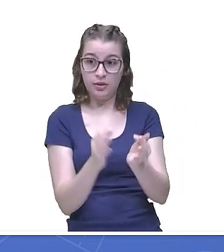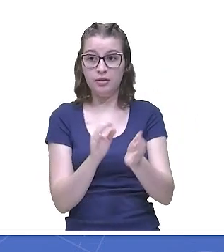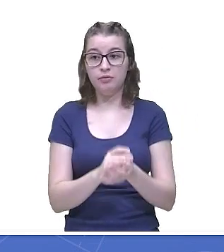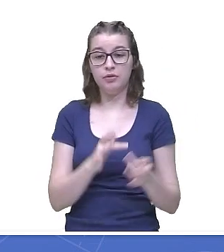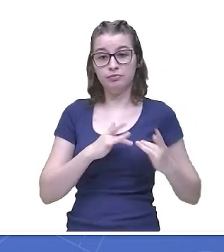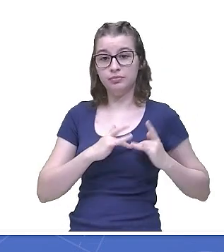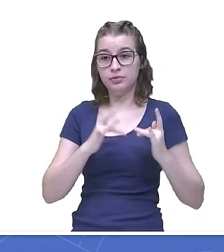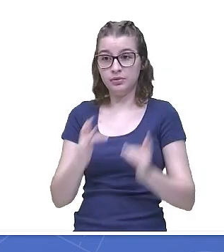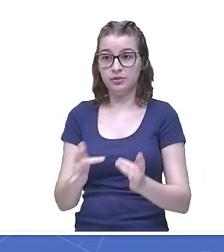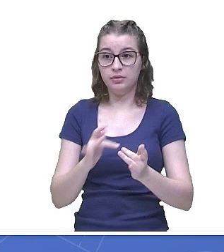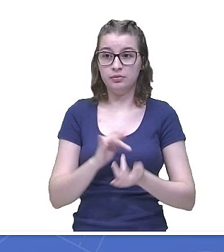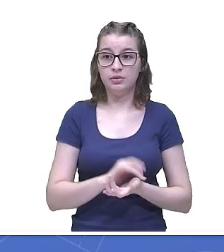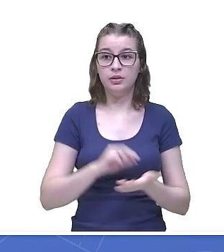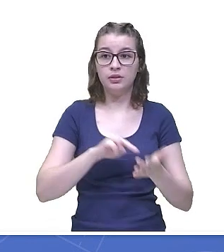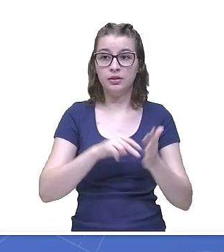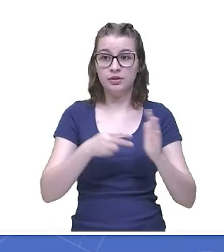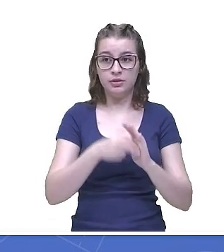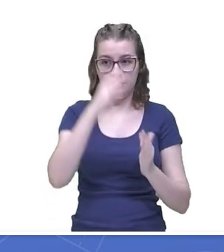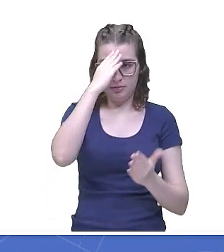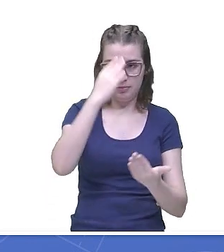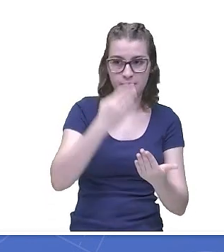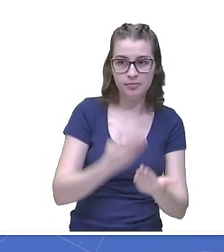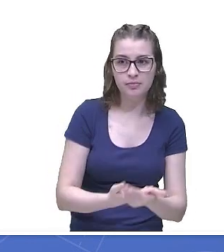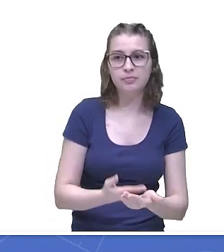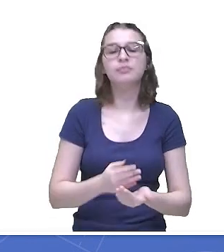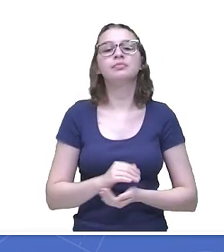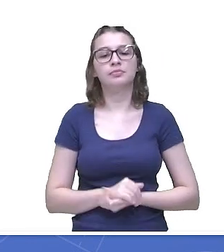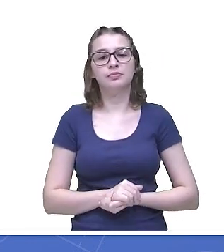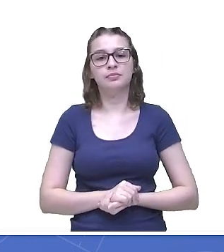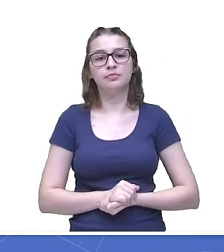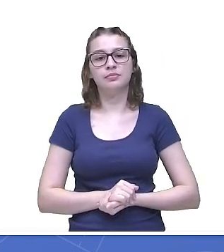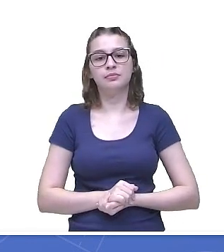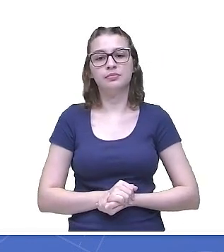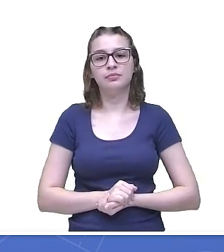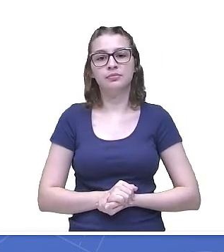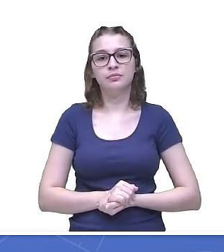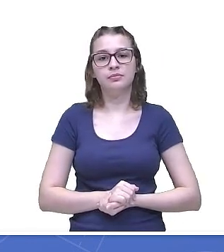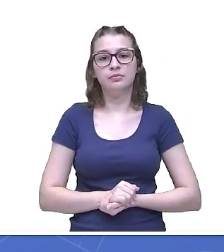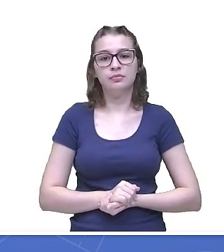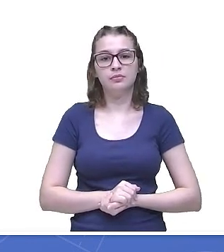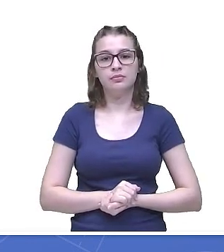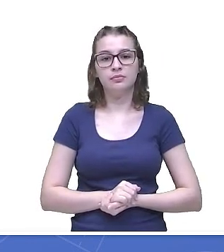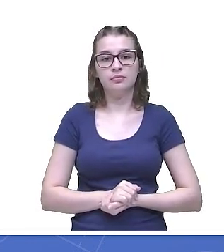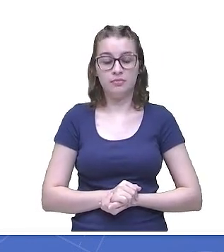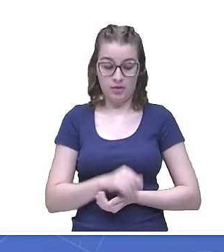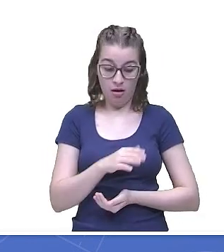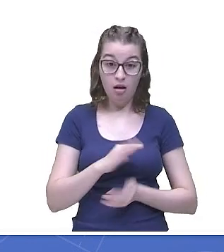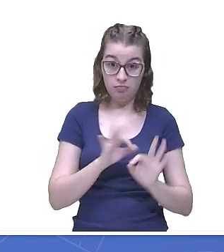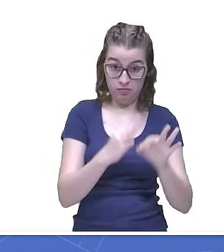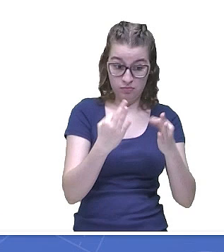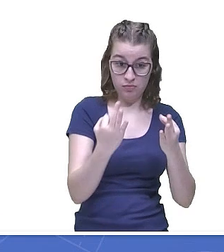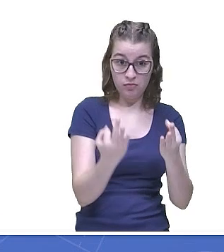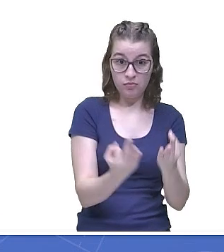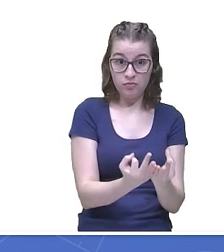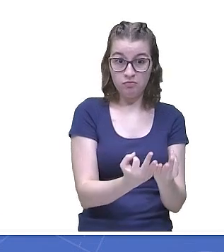da doação. E aí continua o autor: a família é o lugar onde se